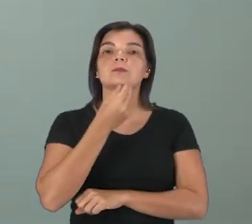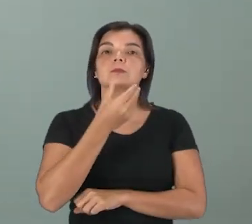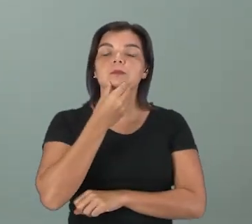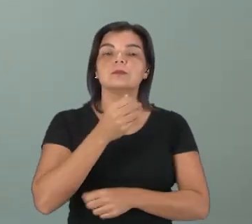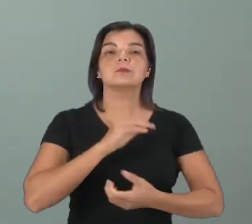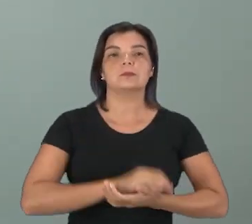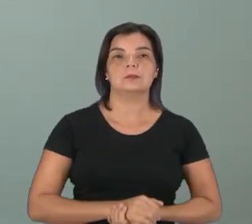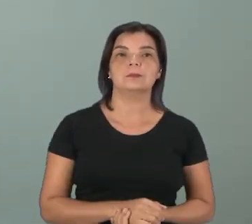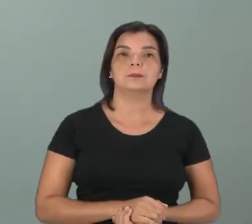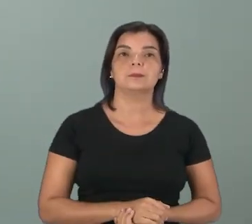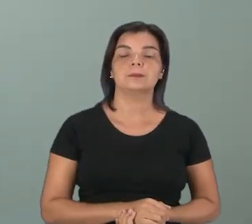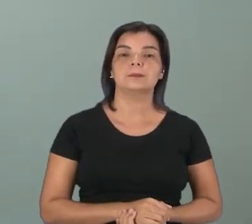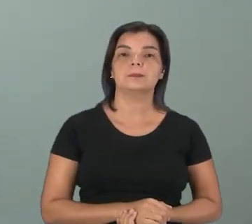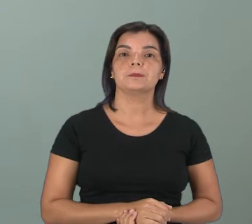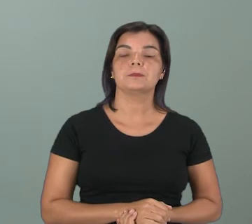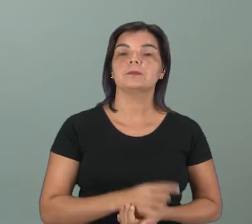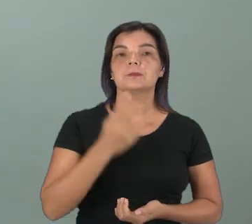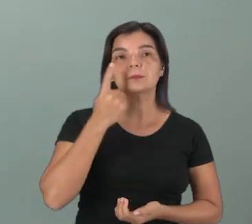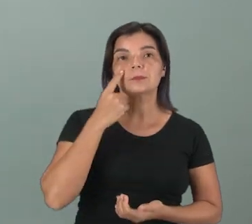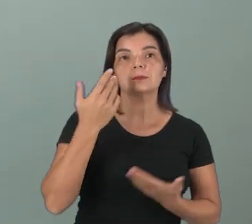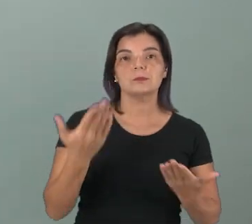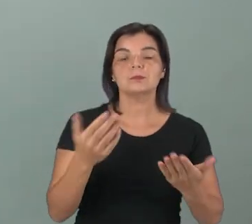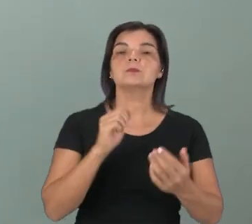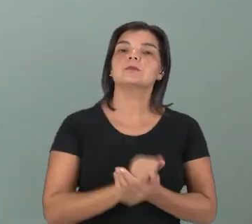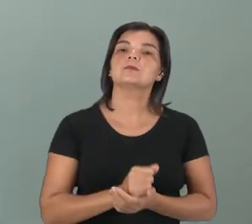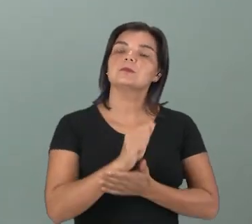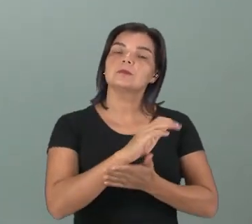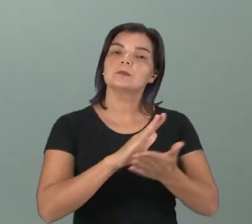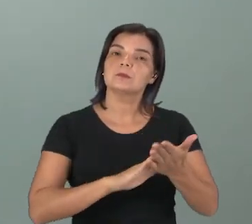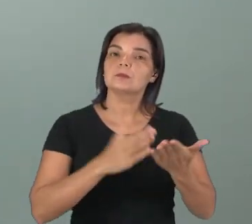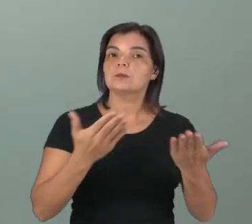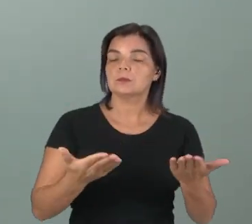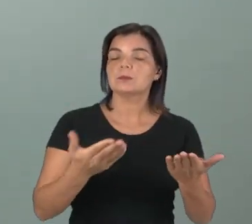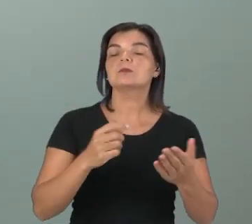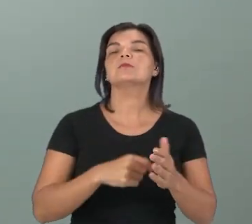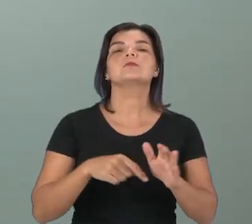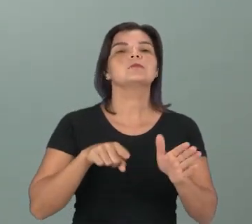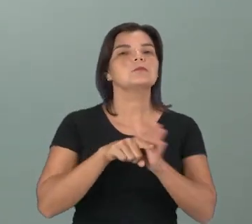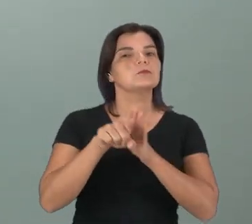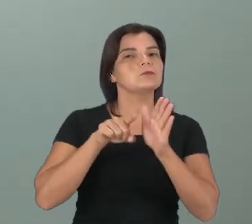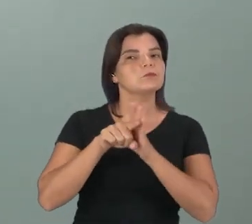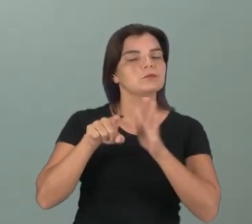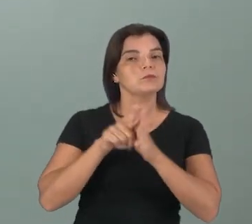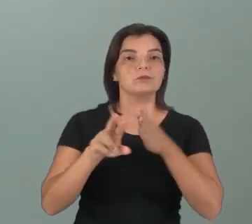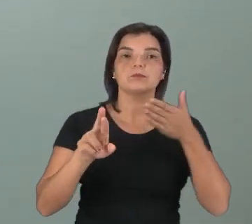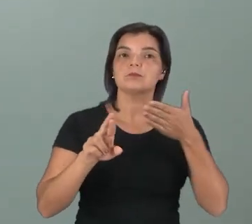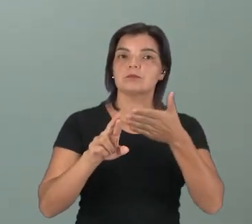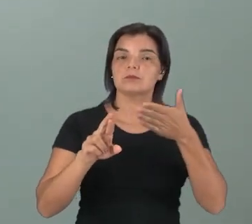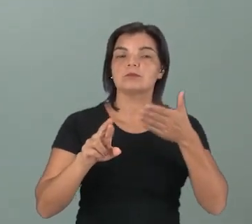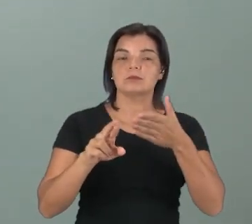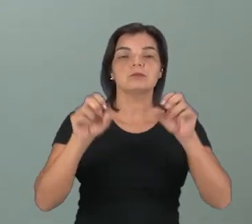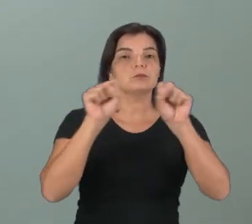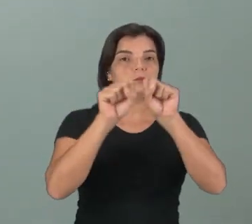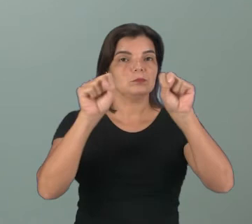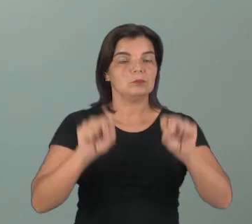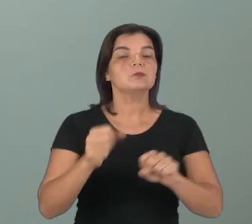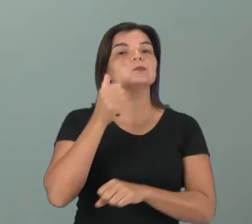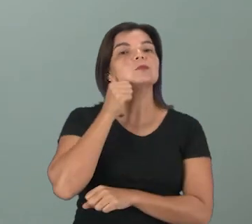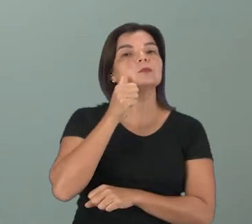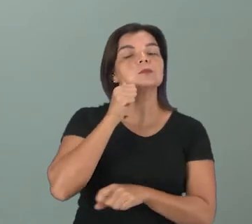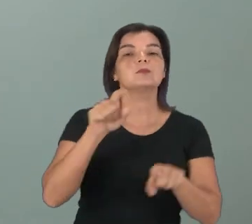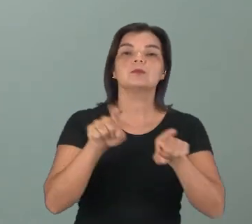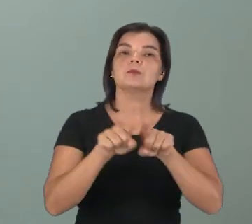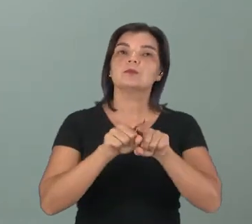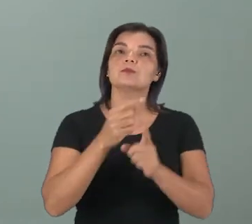reprodutor masculino, tá? Vamos aí para o nosso exercitando, então, que vai trazer algumas questões referentes ao sistema reprodutor feminino